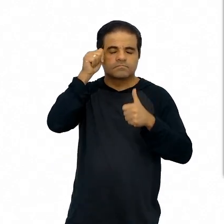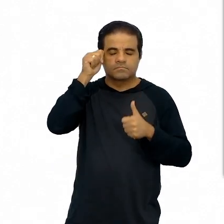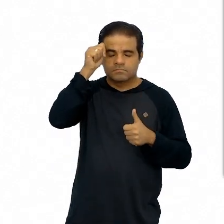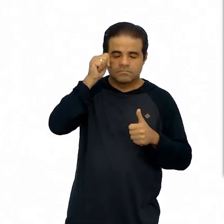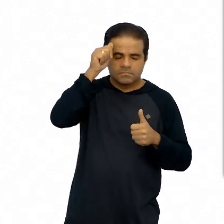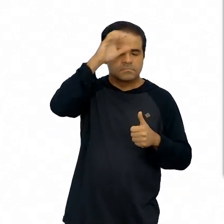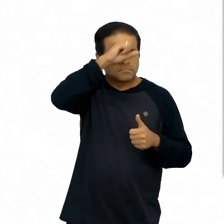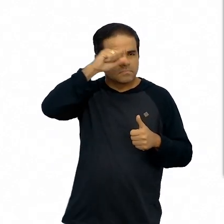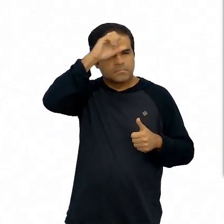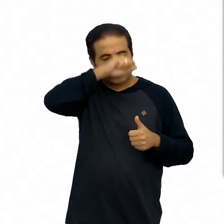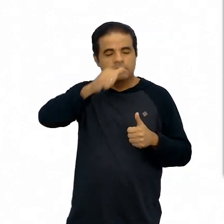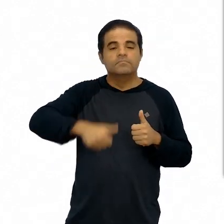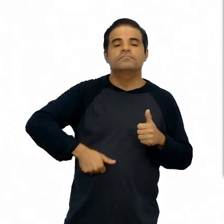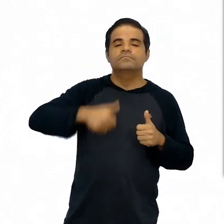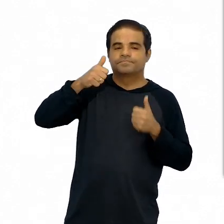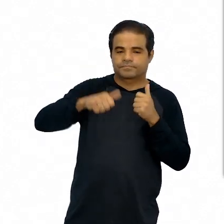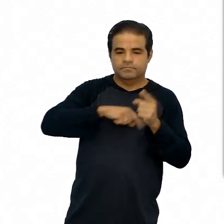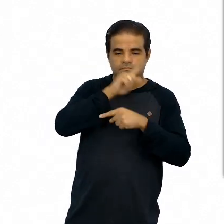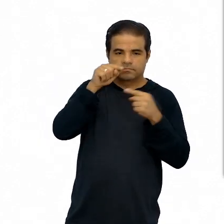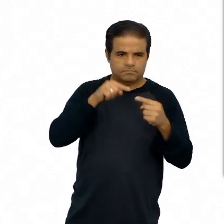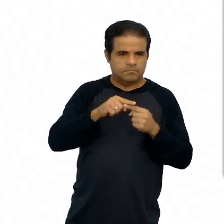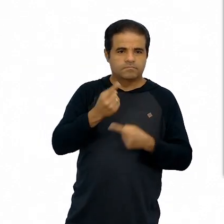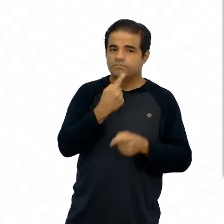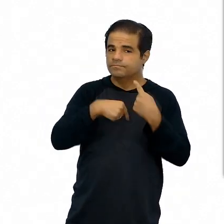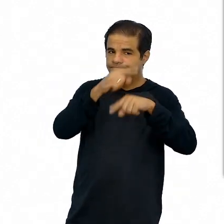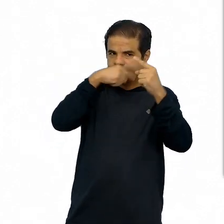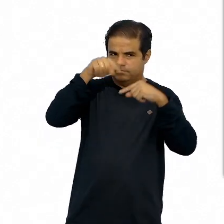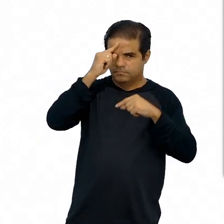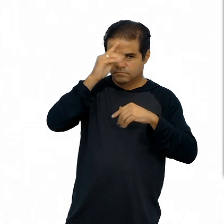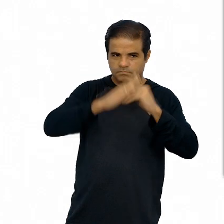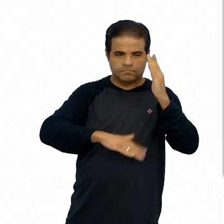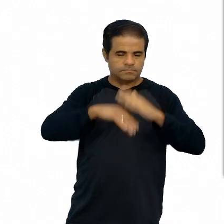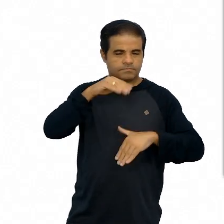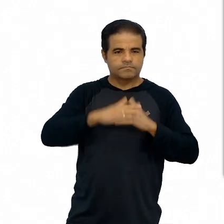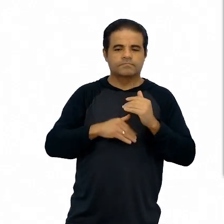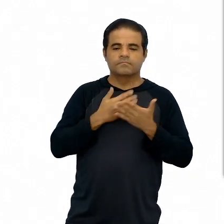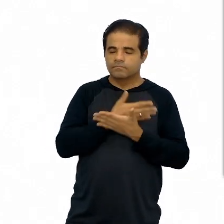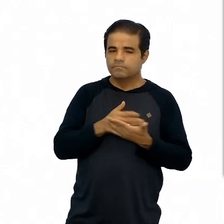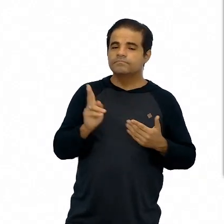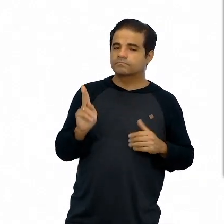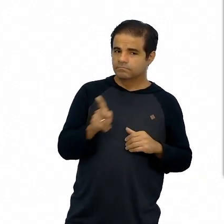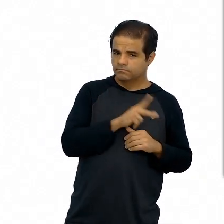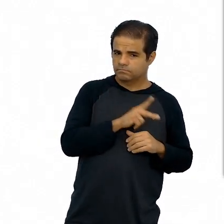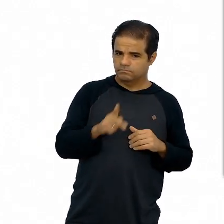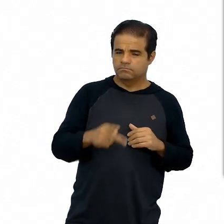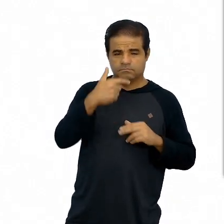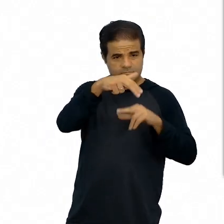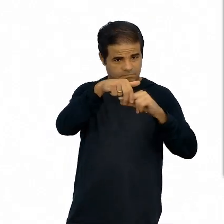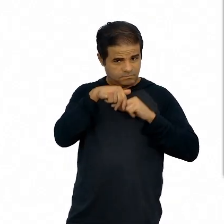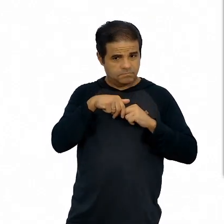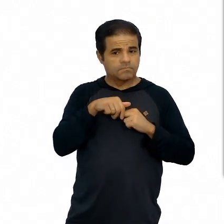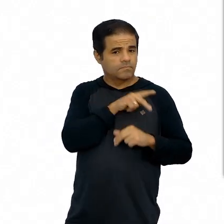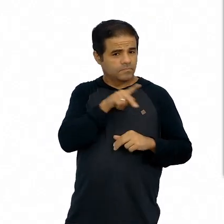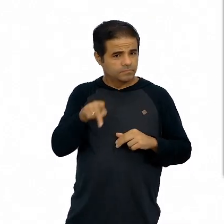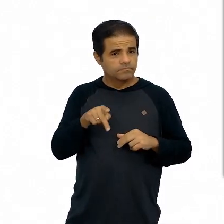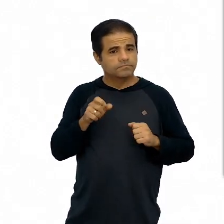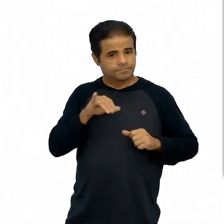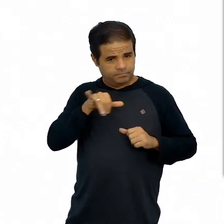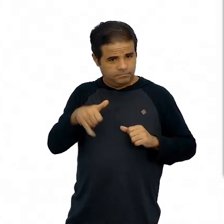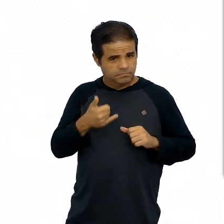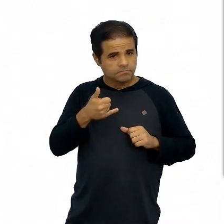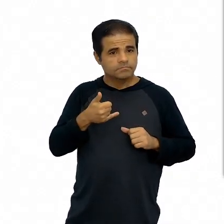dos estudantes a partir do aperfeiçoamento da prática docente. Por isso, professores, aproveitem